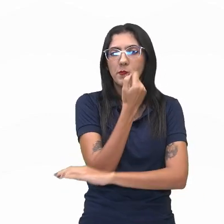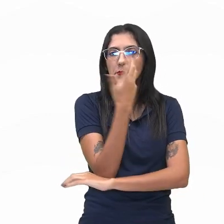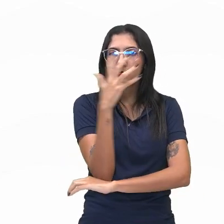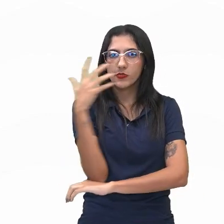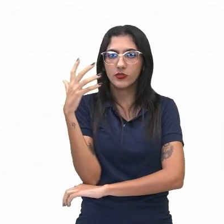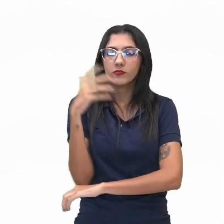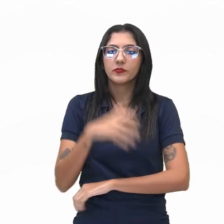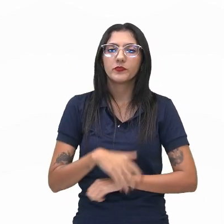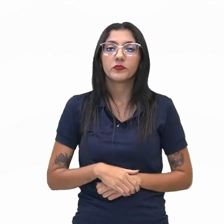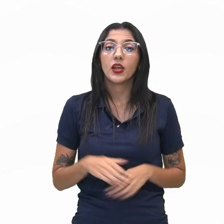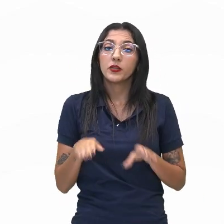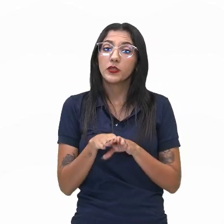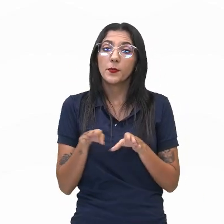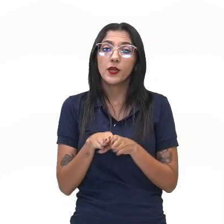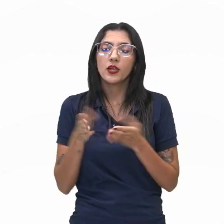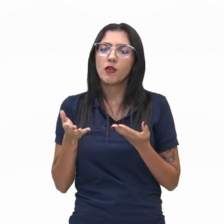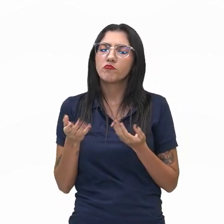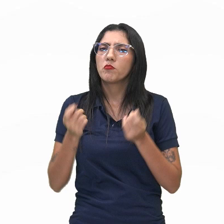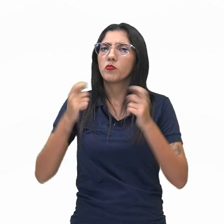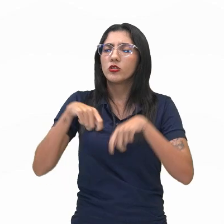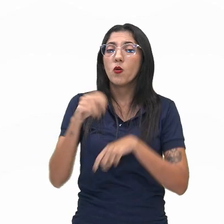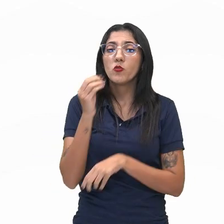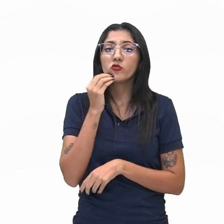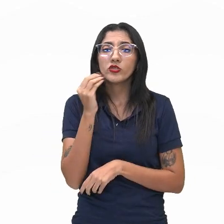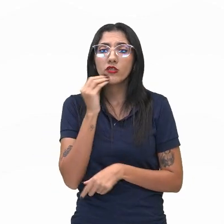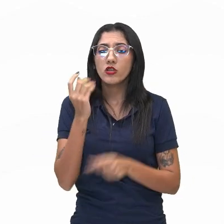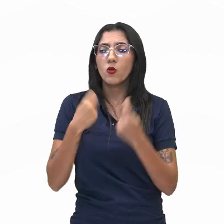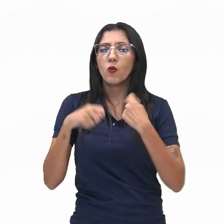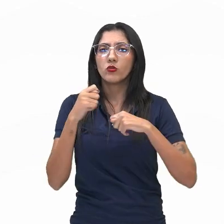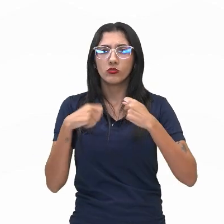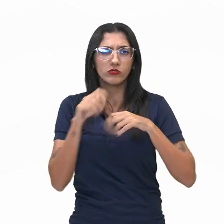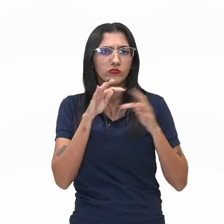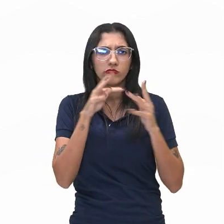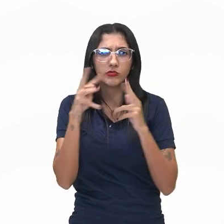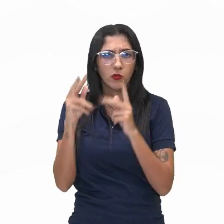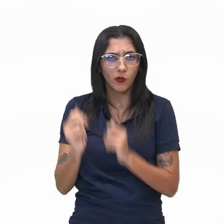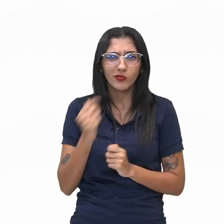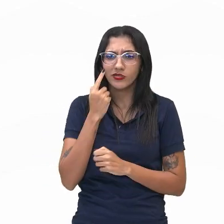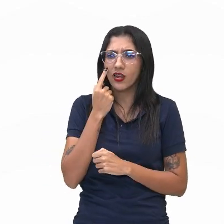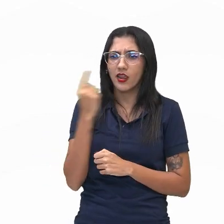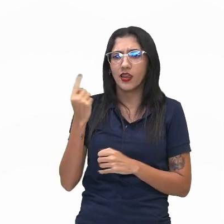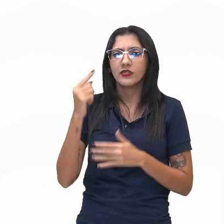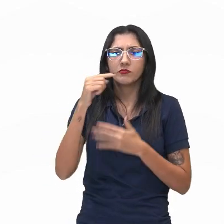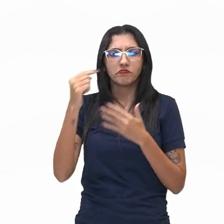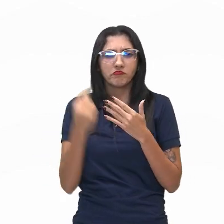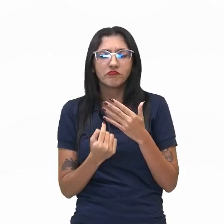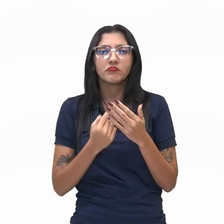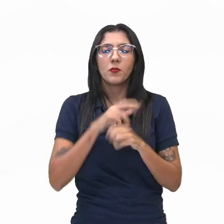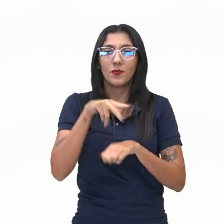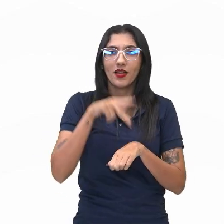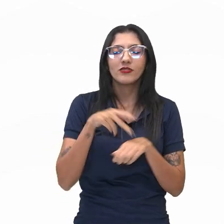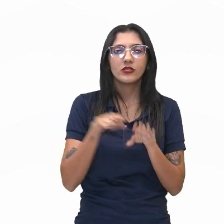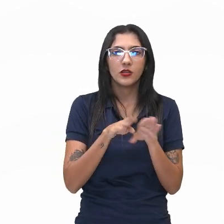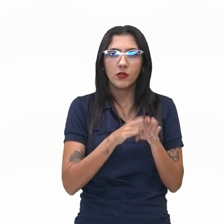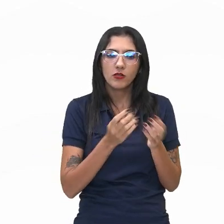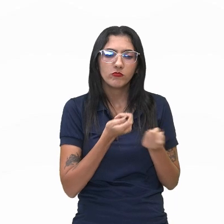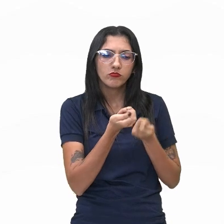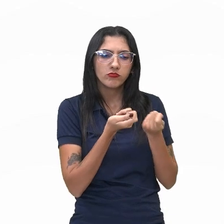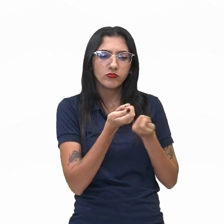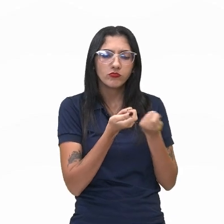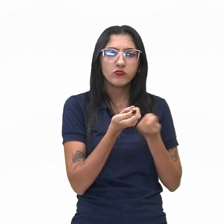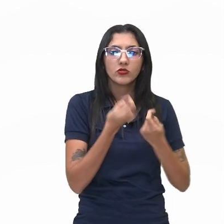a inclusão financeira entre os membros, onde esses países eles também se ajudam financeiramente, a